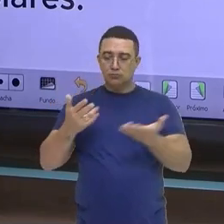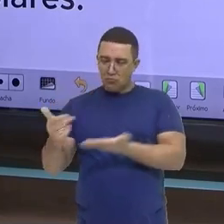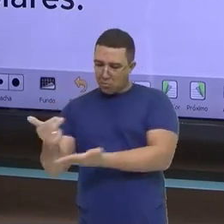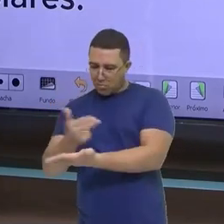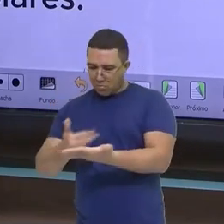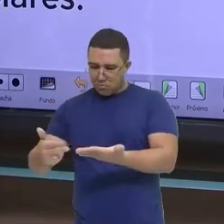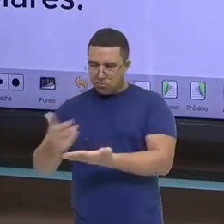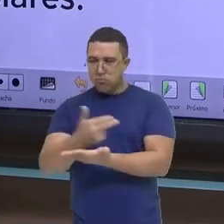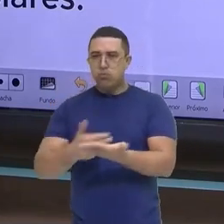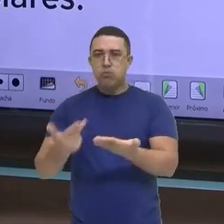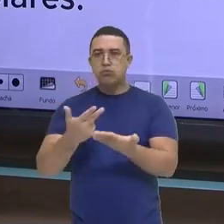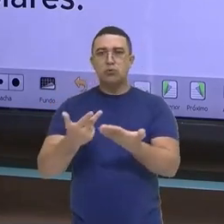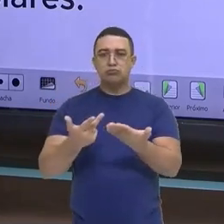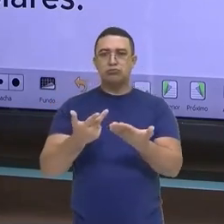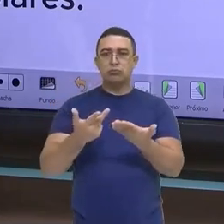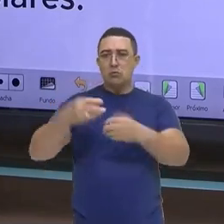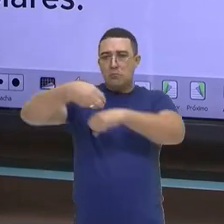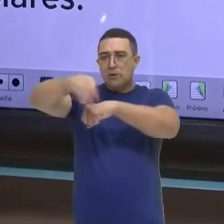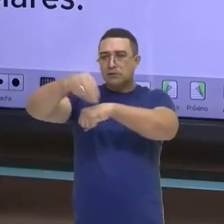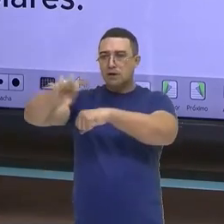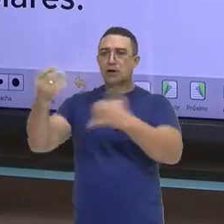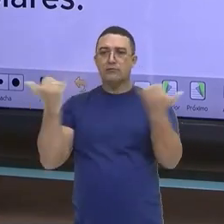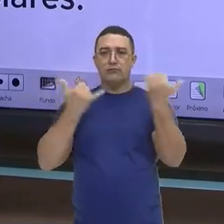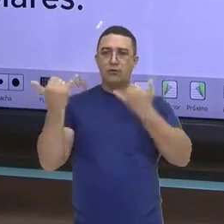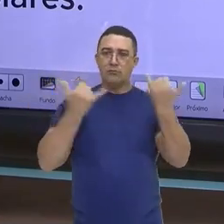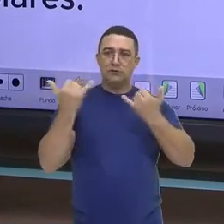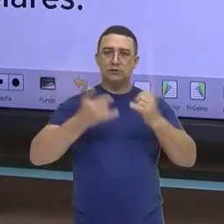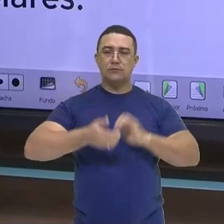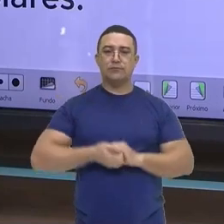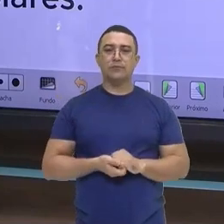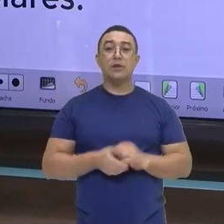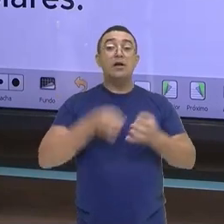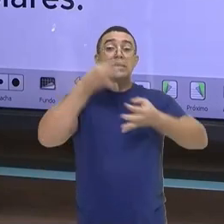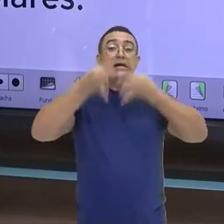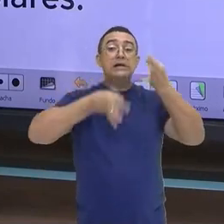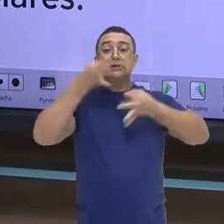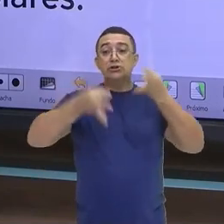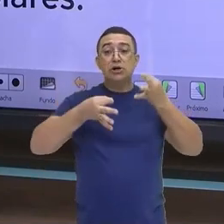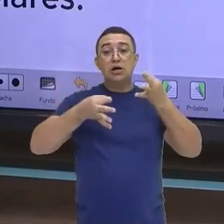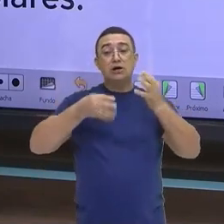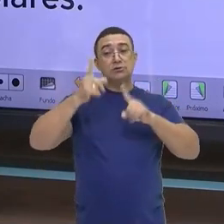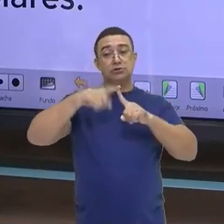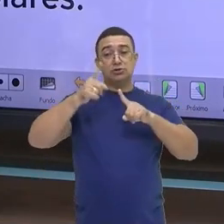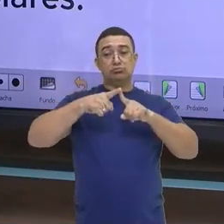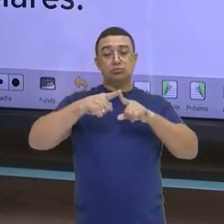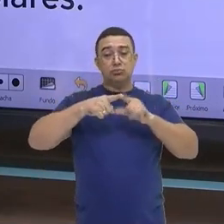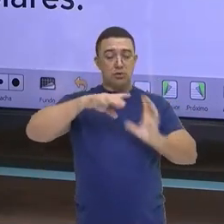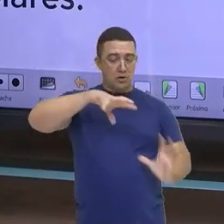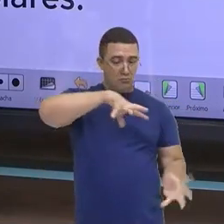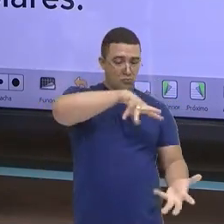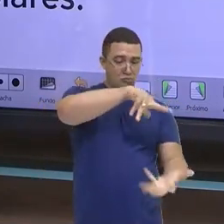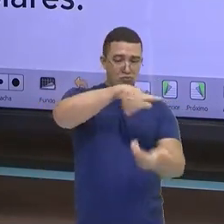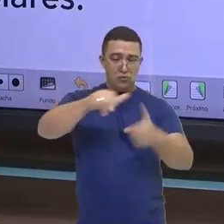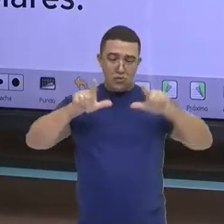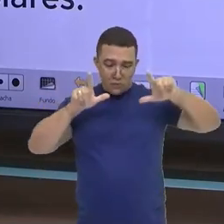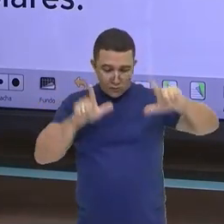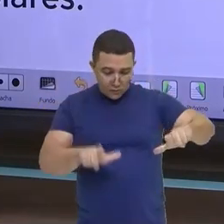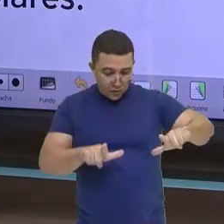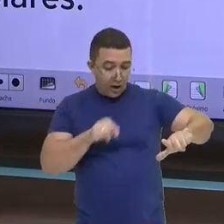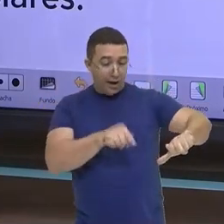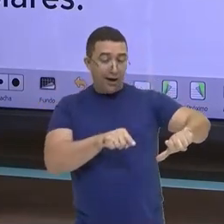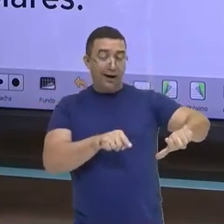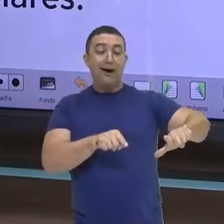passar esse tipo de informação. E aí a crítica a esse tipo de projeção, quando vocês ouvirem falar